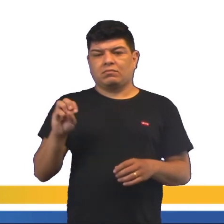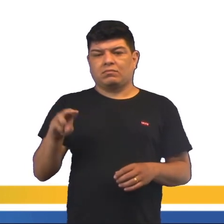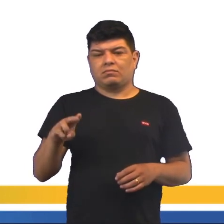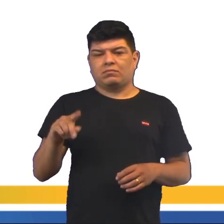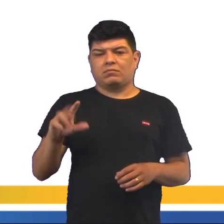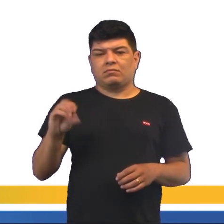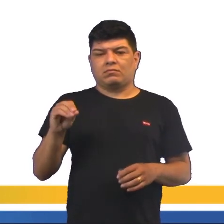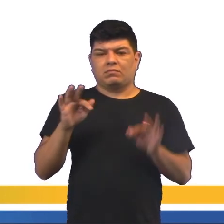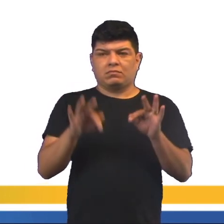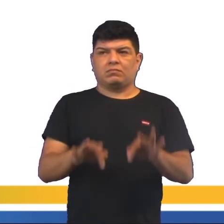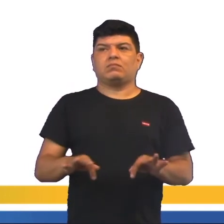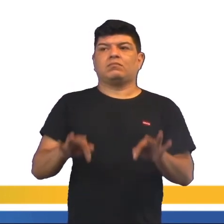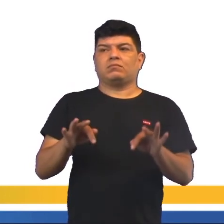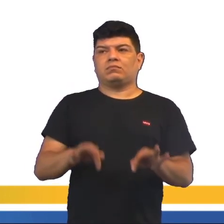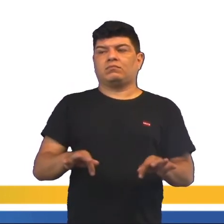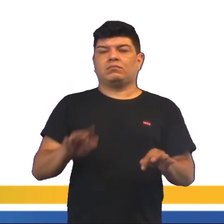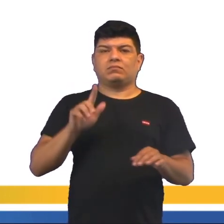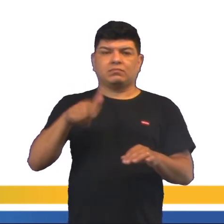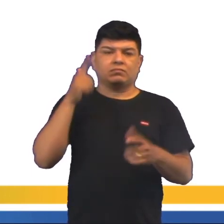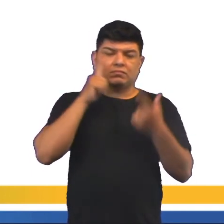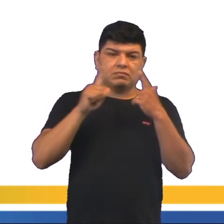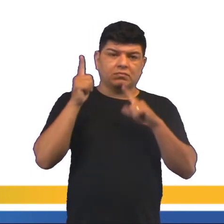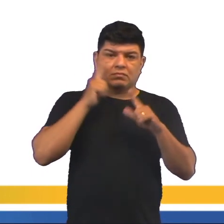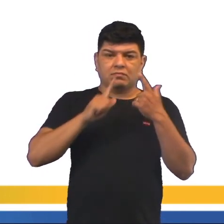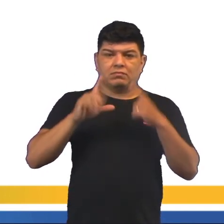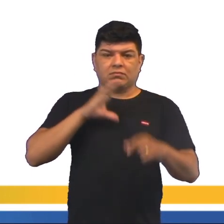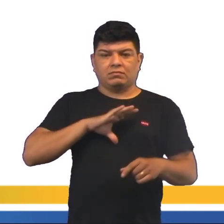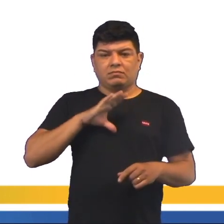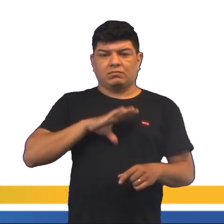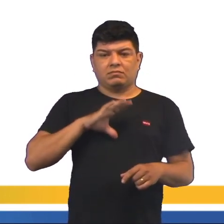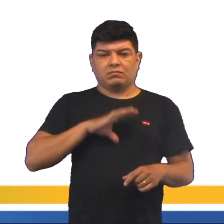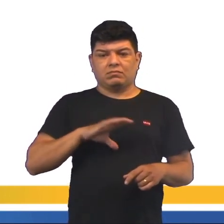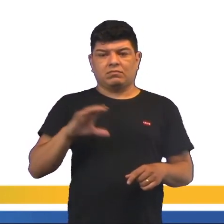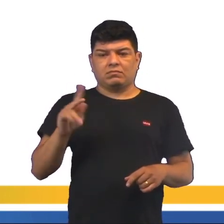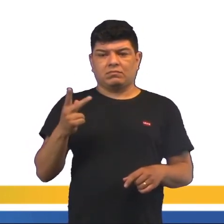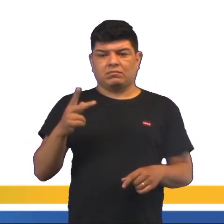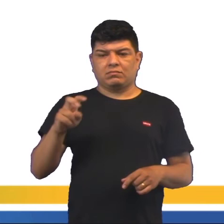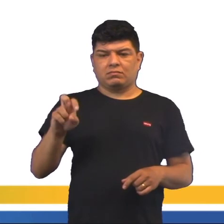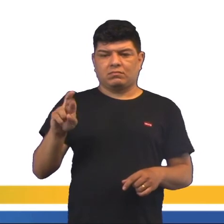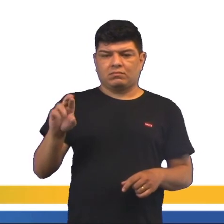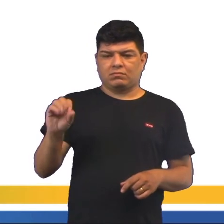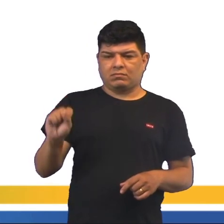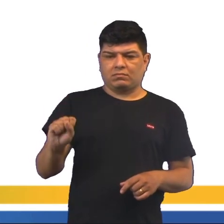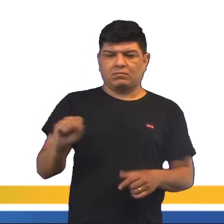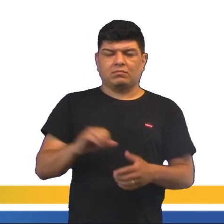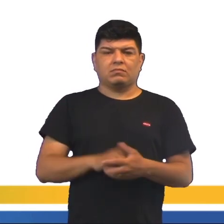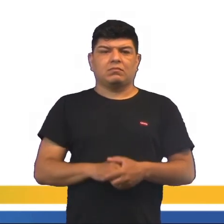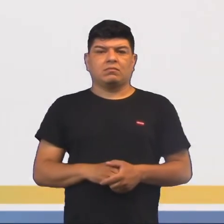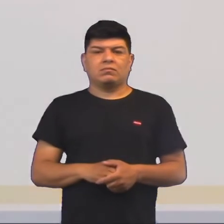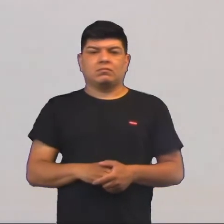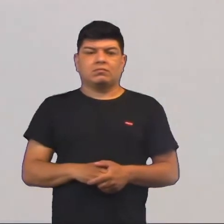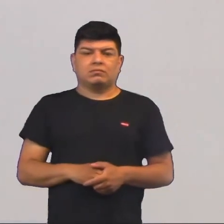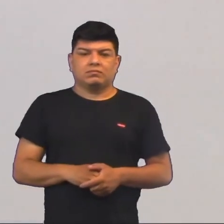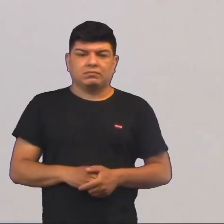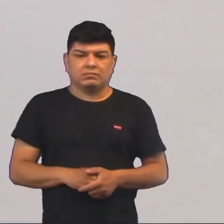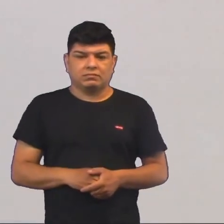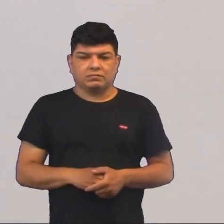Augusto, né? O último imperador romano, após a conquista, né, da cidade pelos Érulos, né?